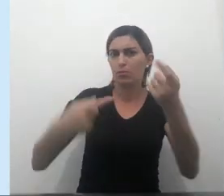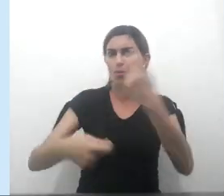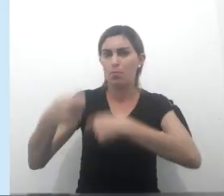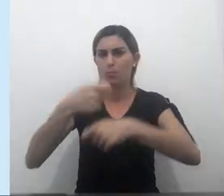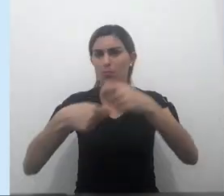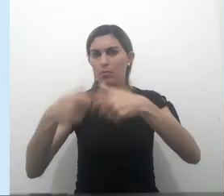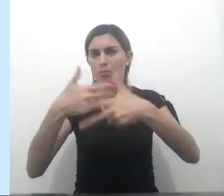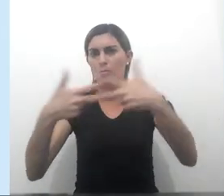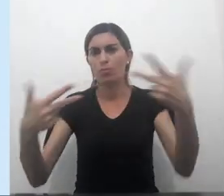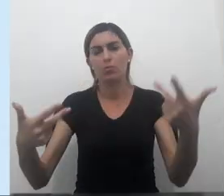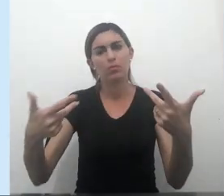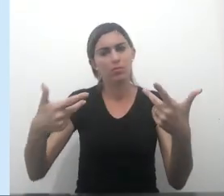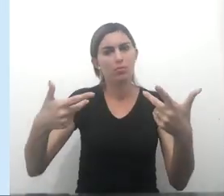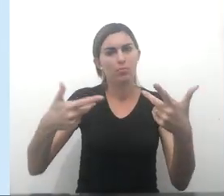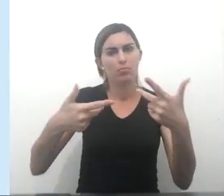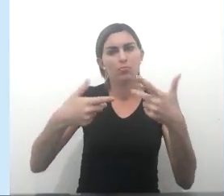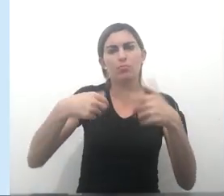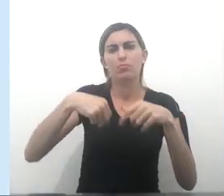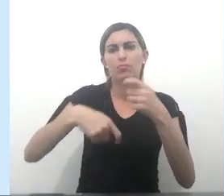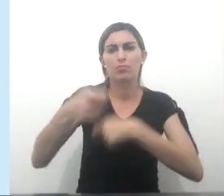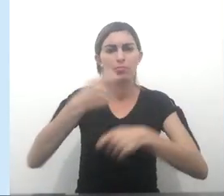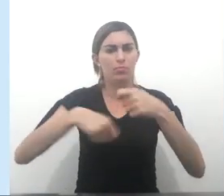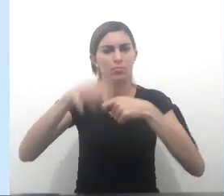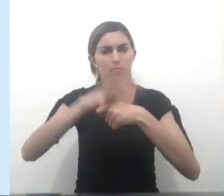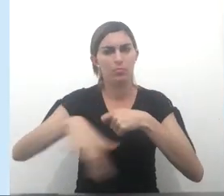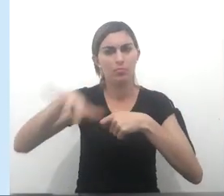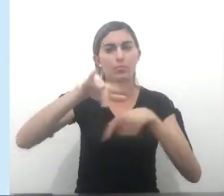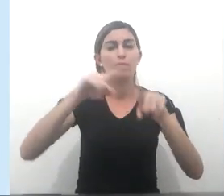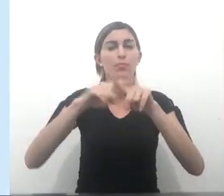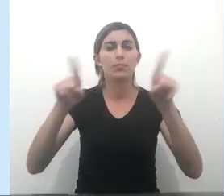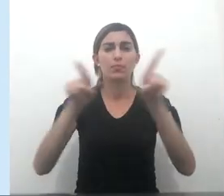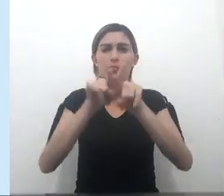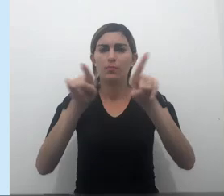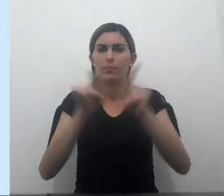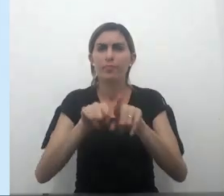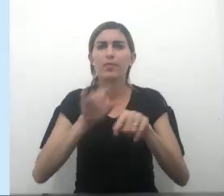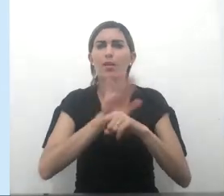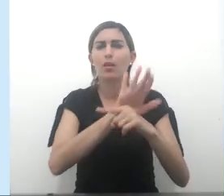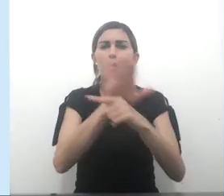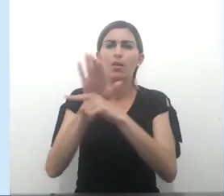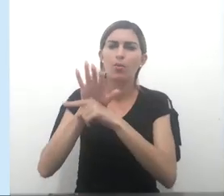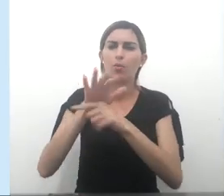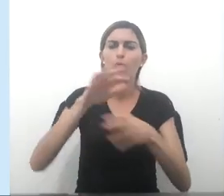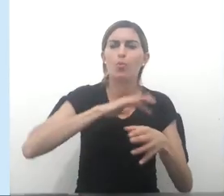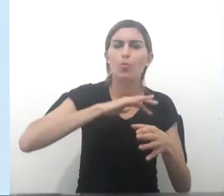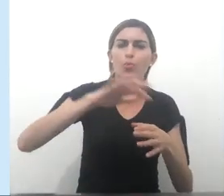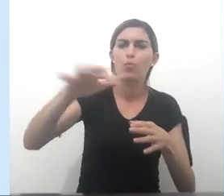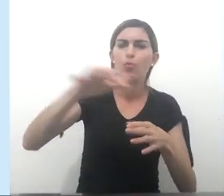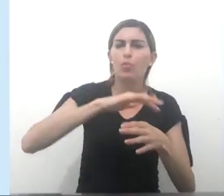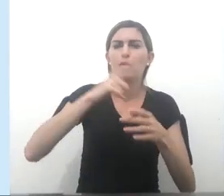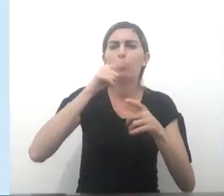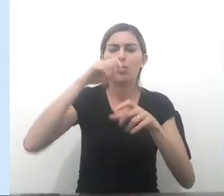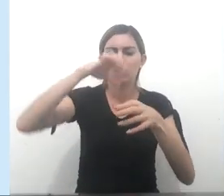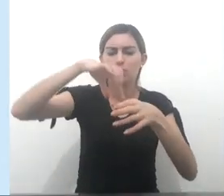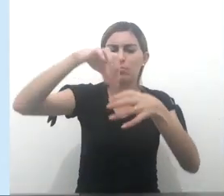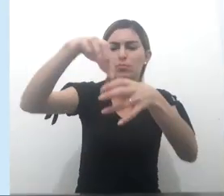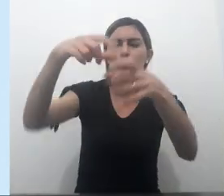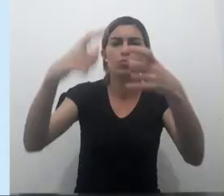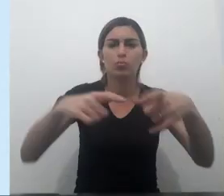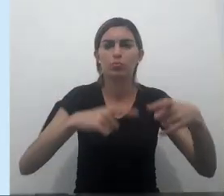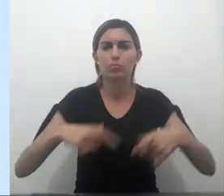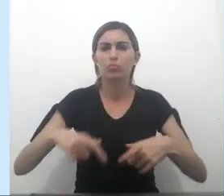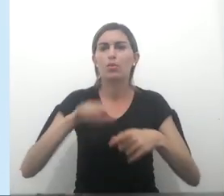meio de mercadorias que vai se transferir nessas áreas, mas também serve para a irrigação de algumas plantações, de